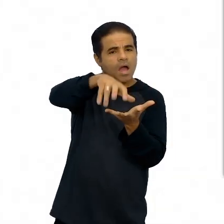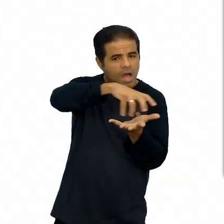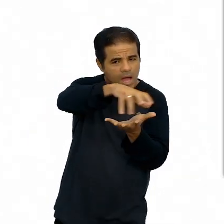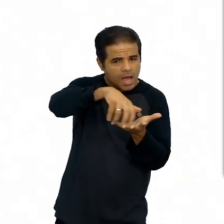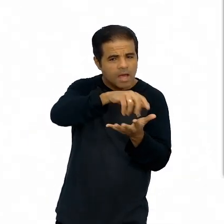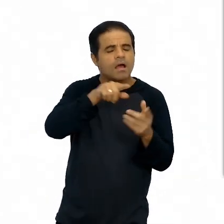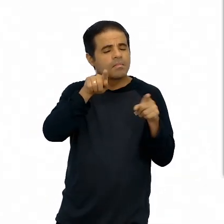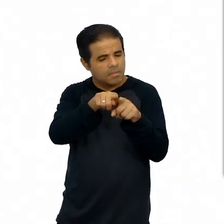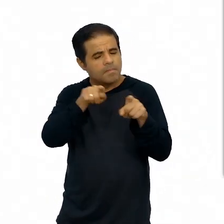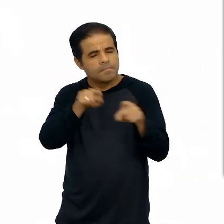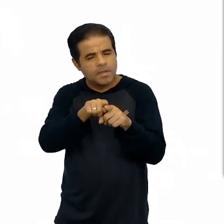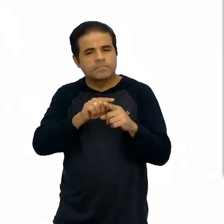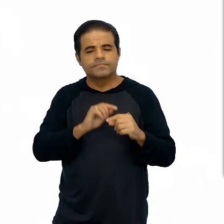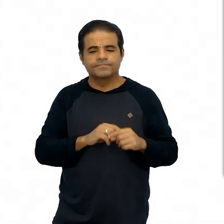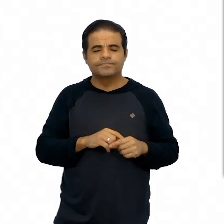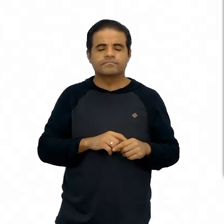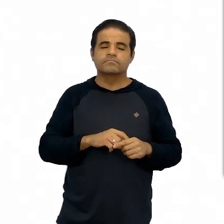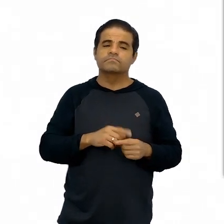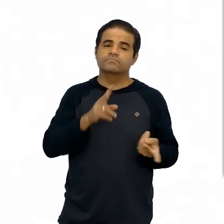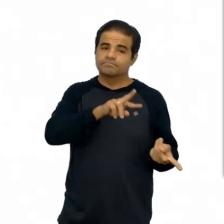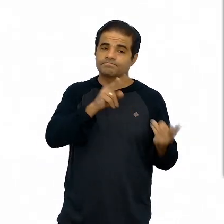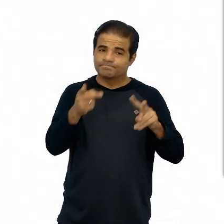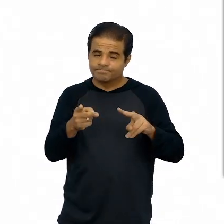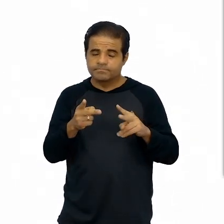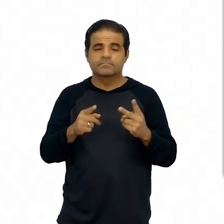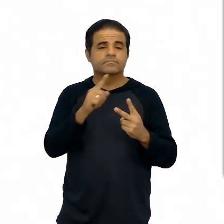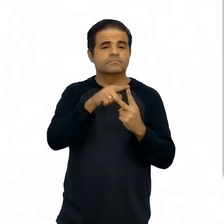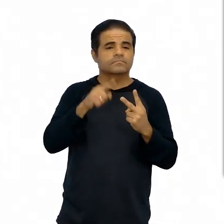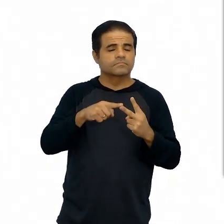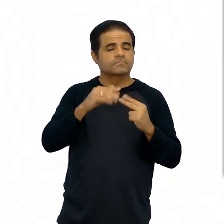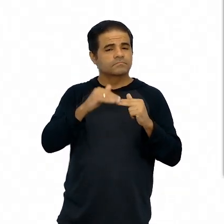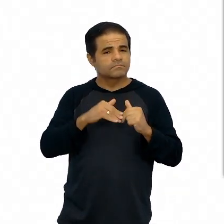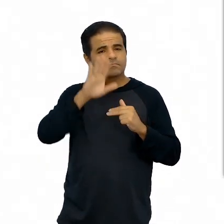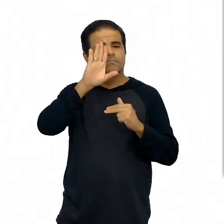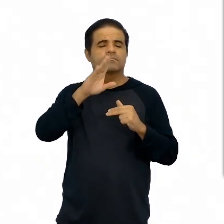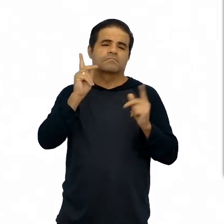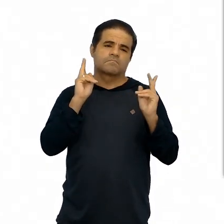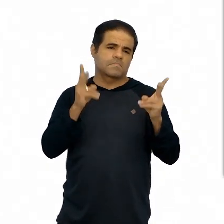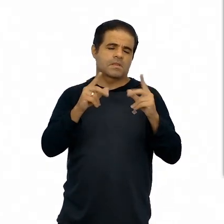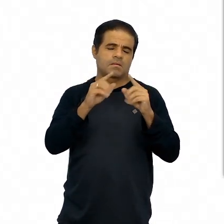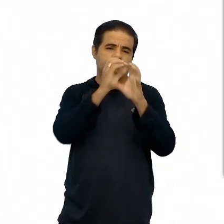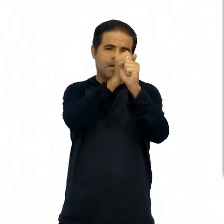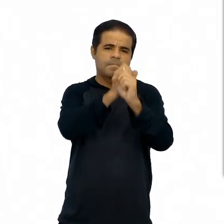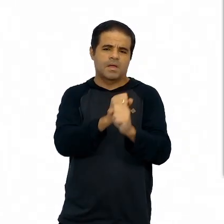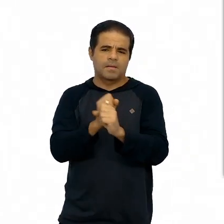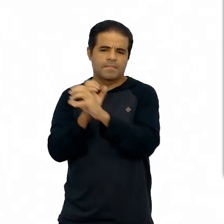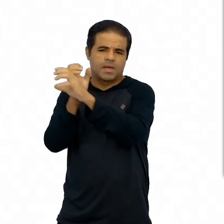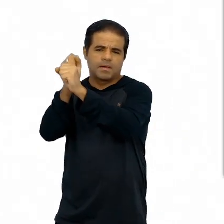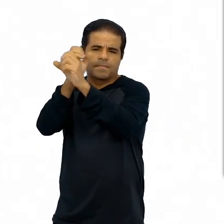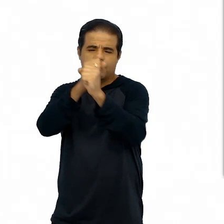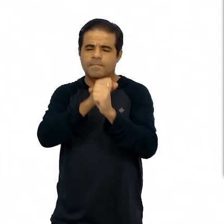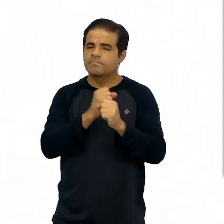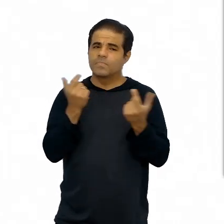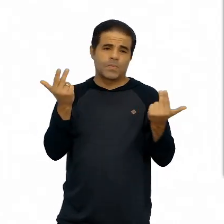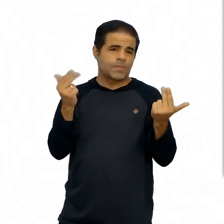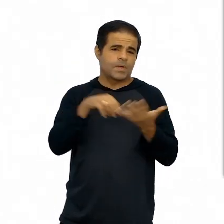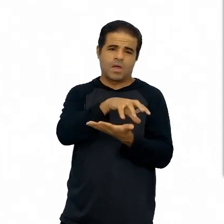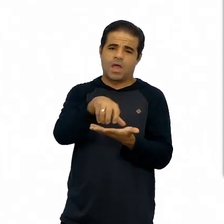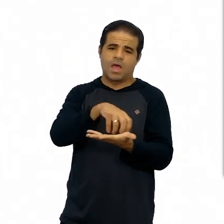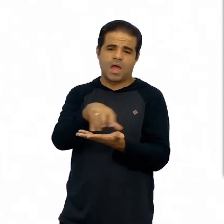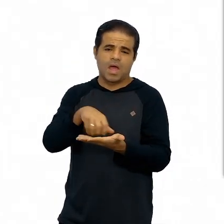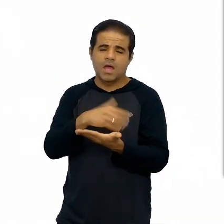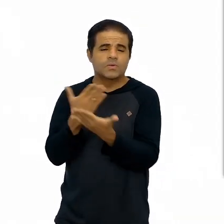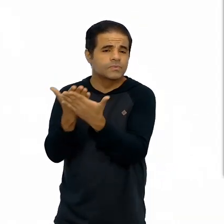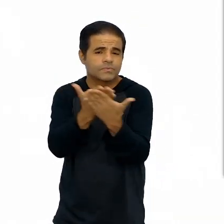também e vice-versa, as duas superfícies têm o mesmo perímetro, elas têm a mesma área.